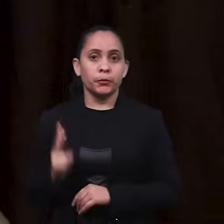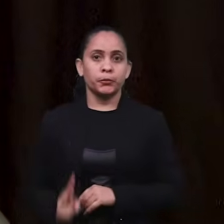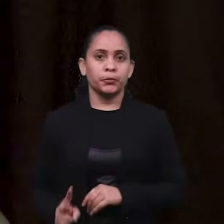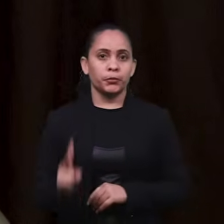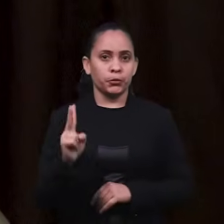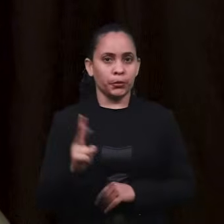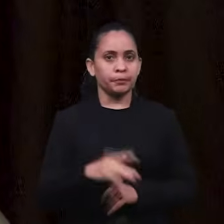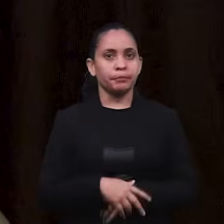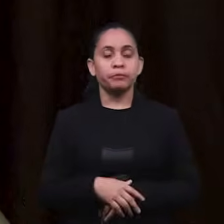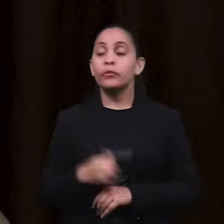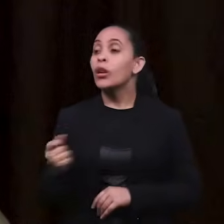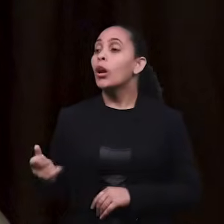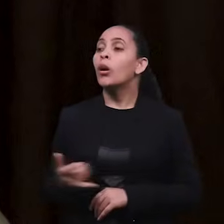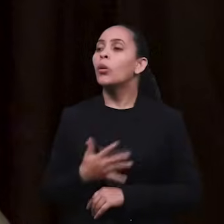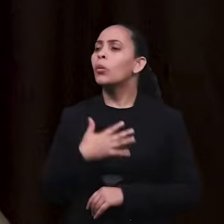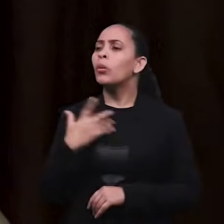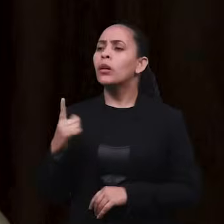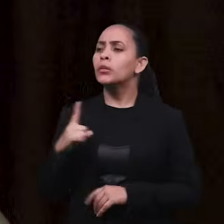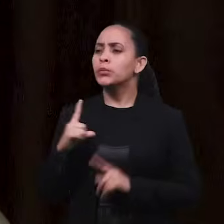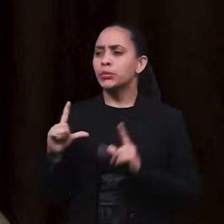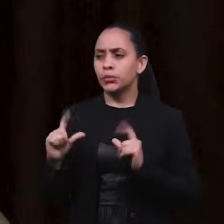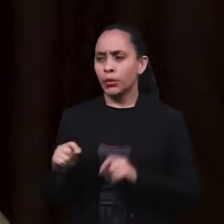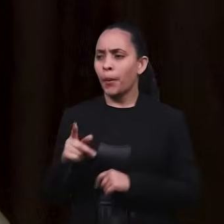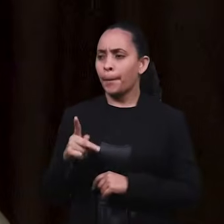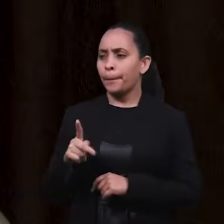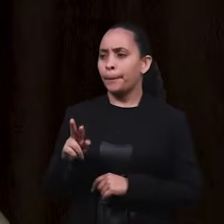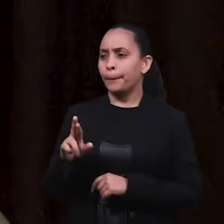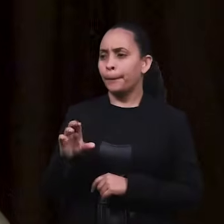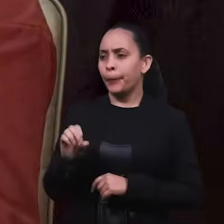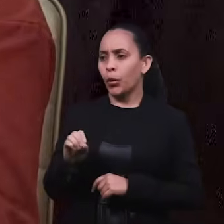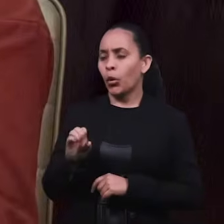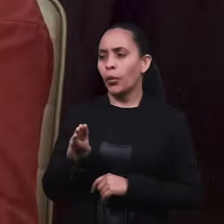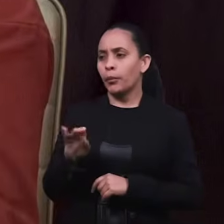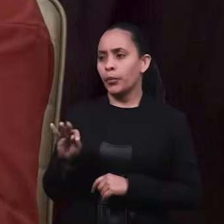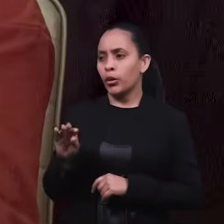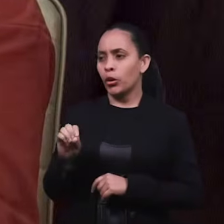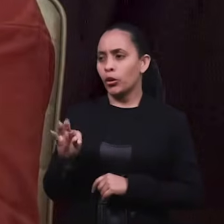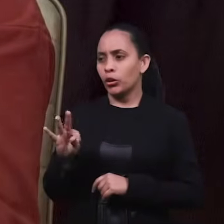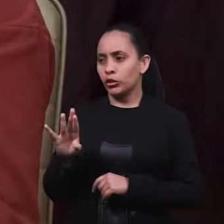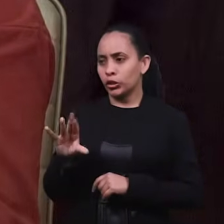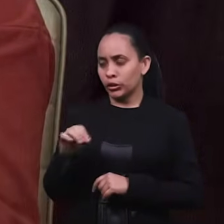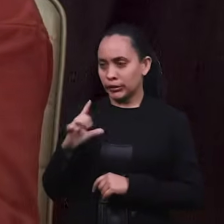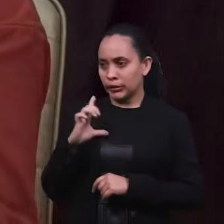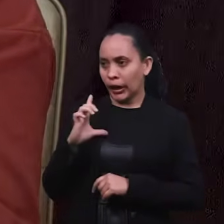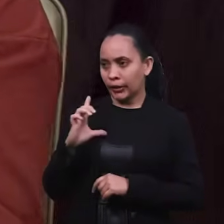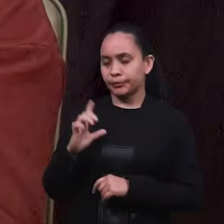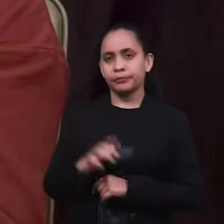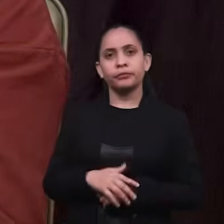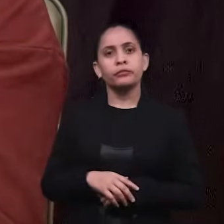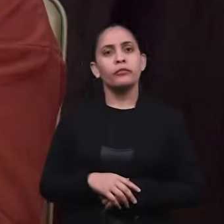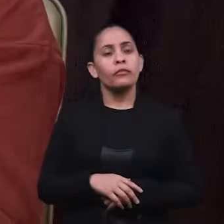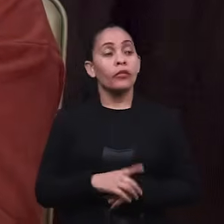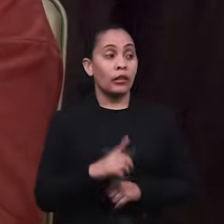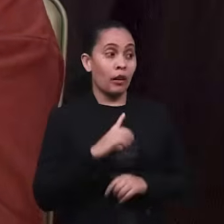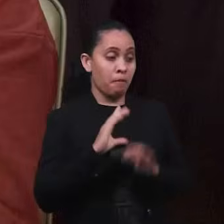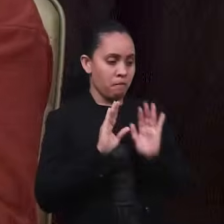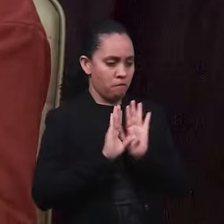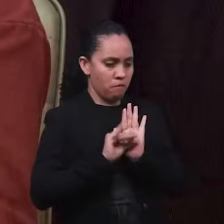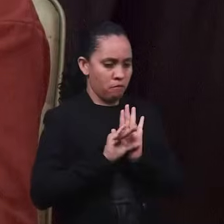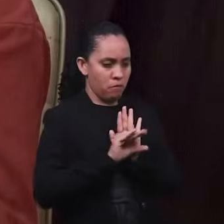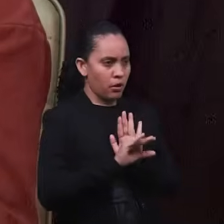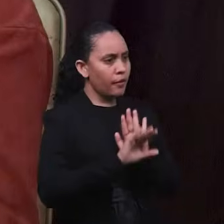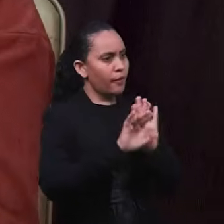continuar aqui, quantos probióticos tem a kombucha? Quantos probióticos? A gente tem a bactéria e a gente